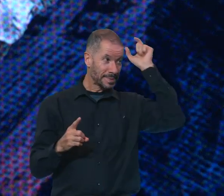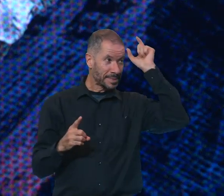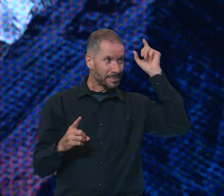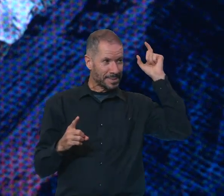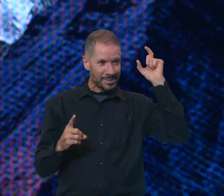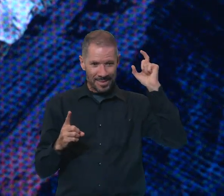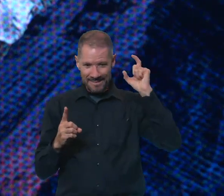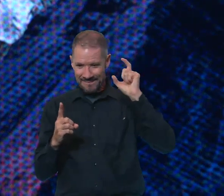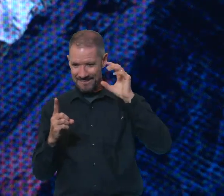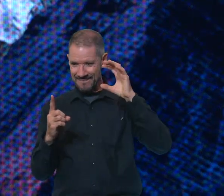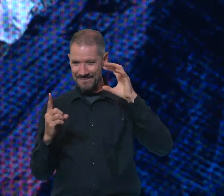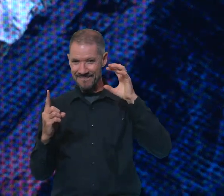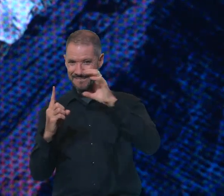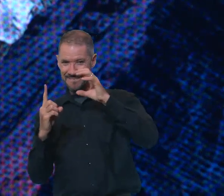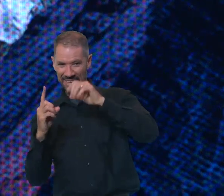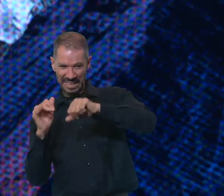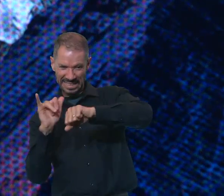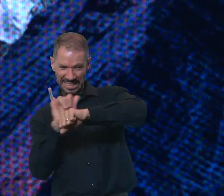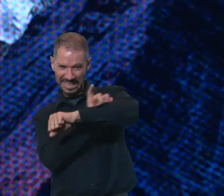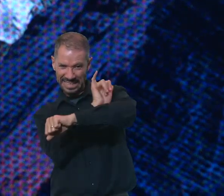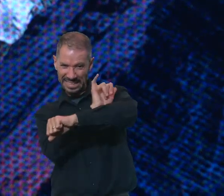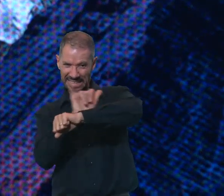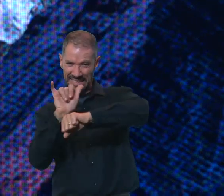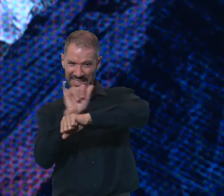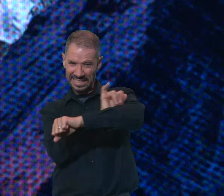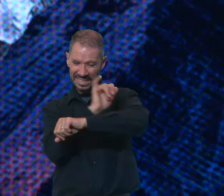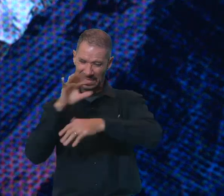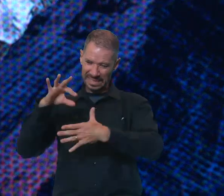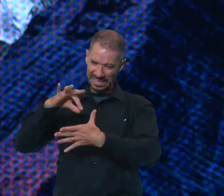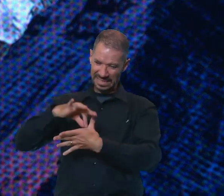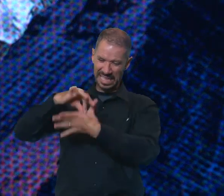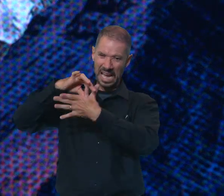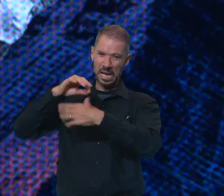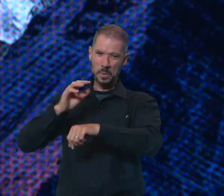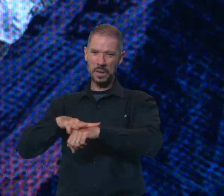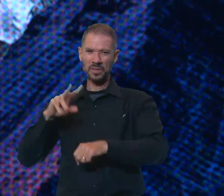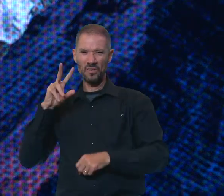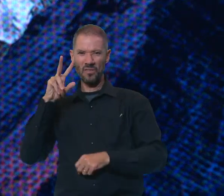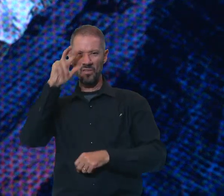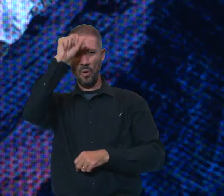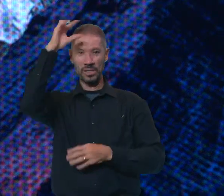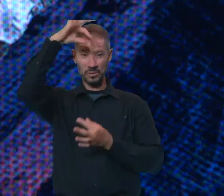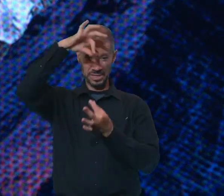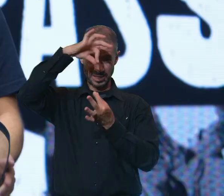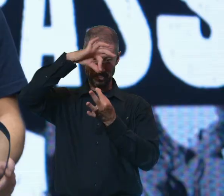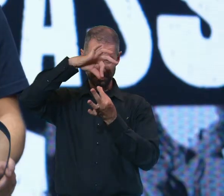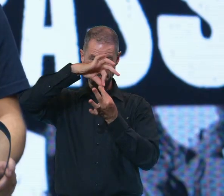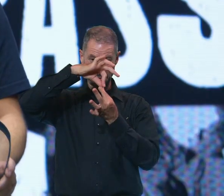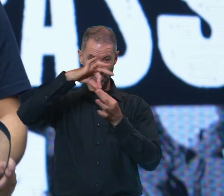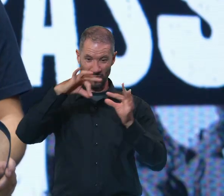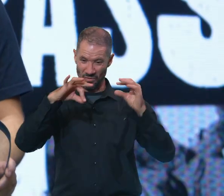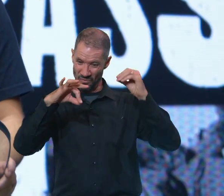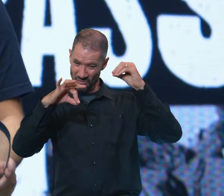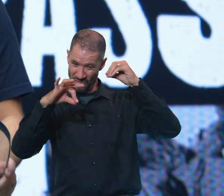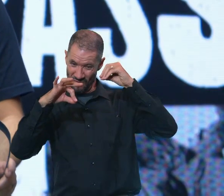Por quê? Você está fraco, meu irmão. A tua carne está mais forte que o teu espírito. Vai dar ruim.